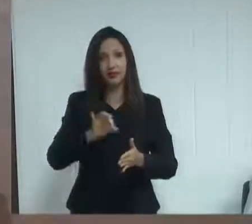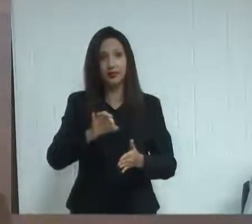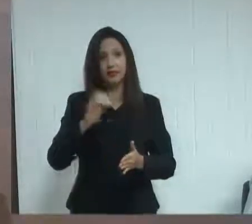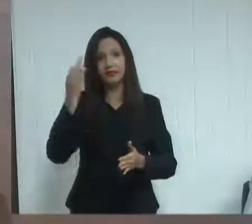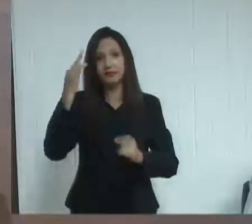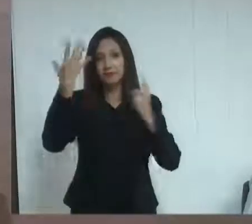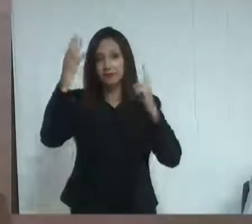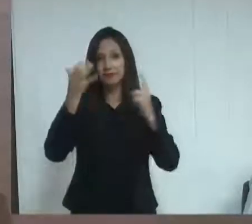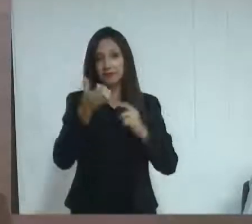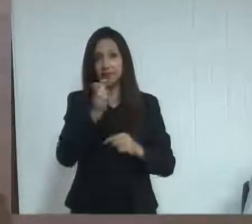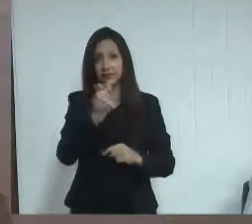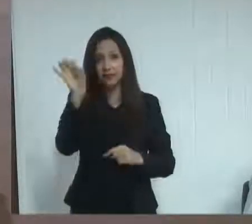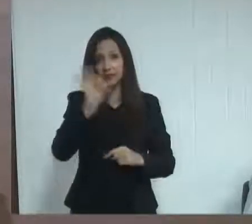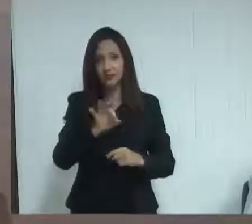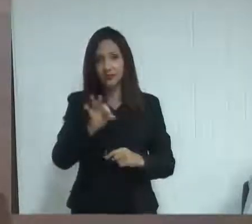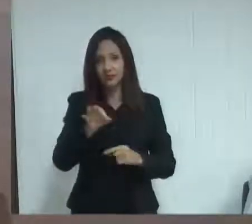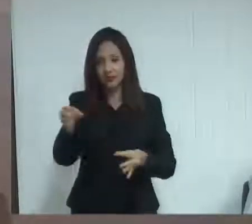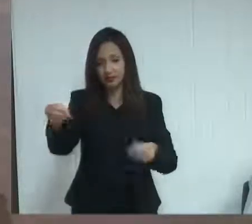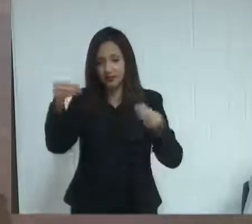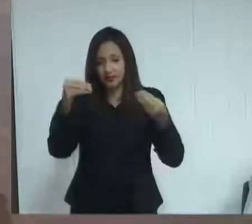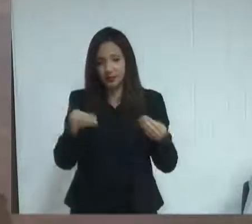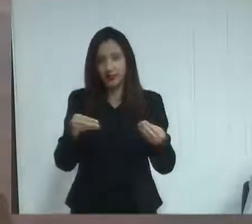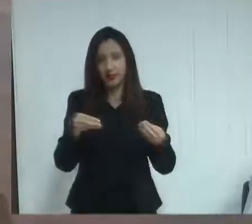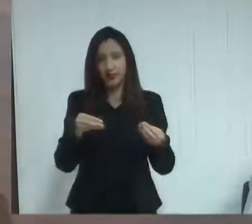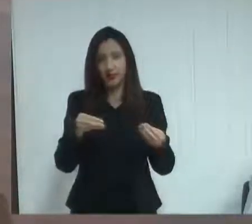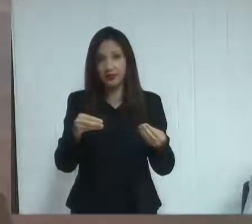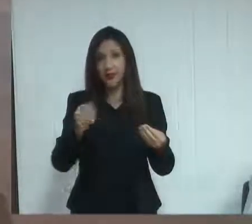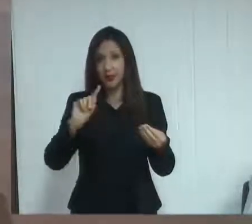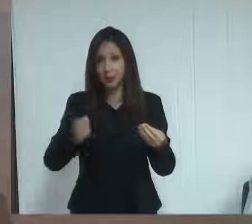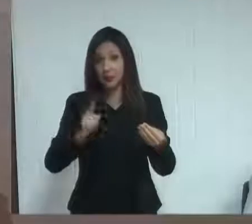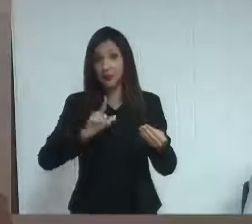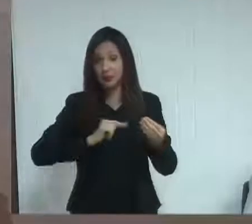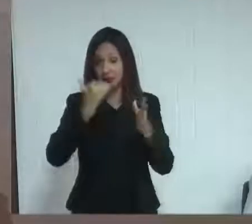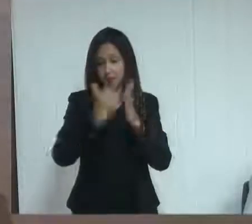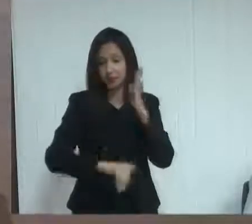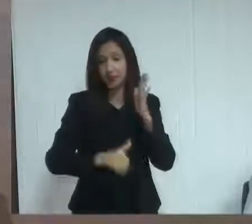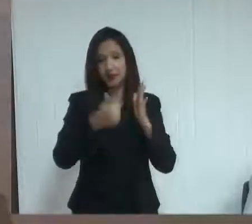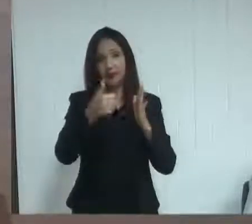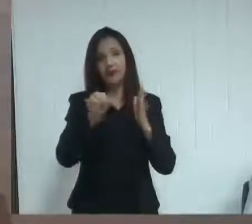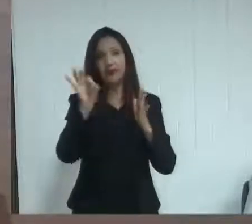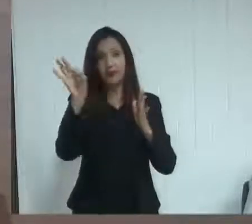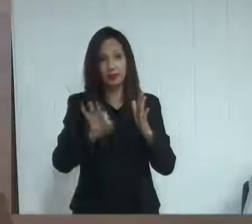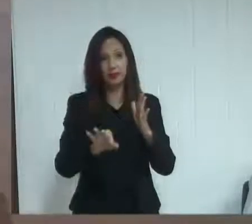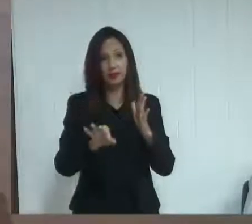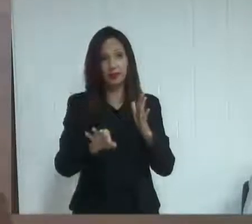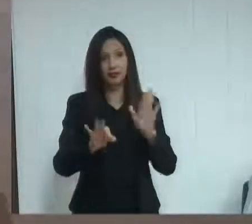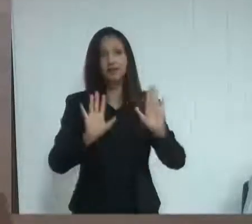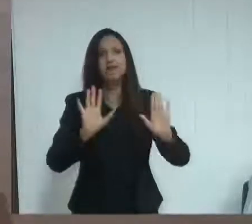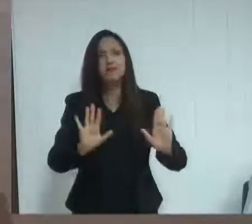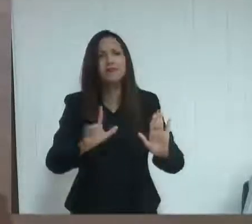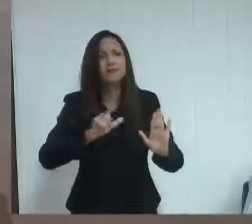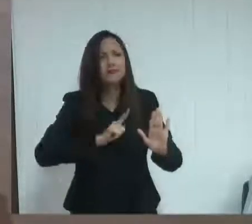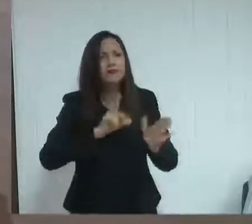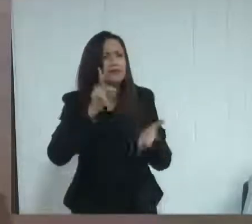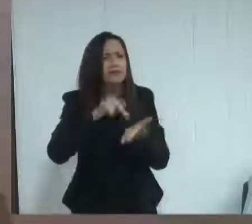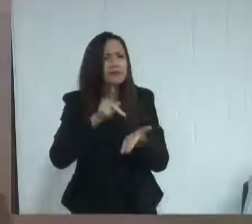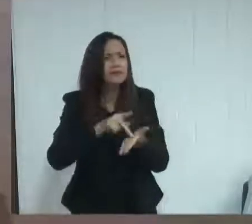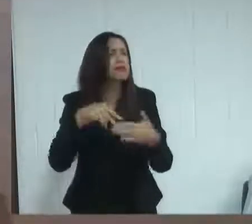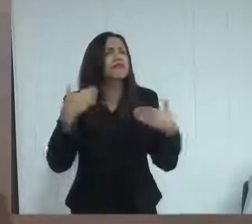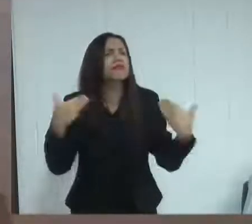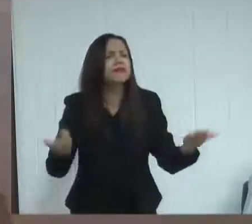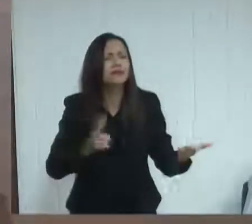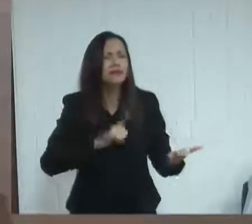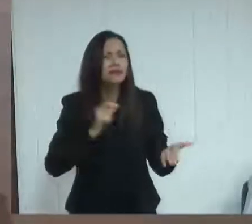5%, ele recebeu 1.000, a lei permite que ele tenha um desconto de 10%. Então, quanto efetivamente ele vai